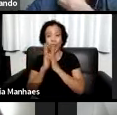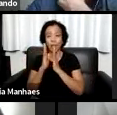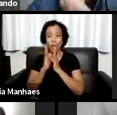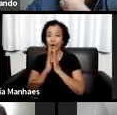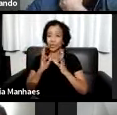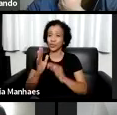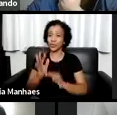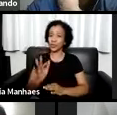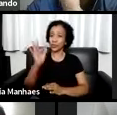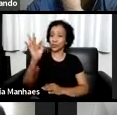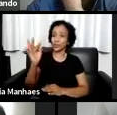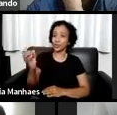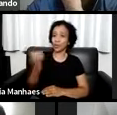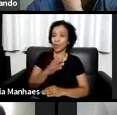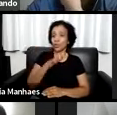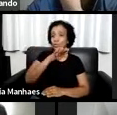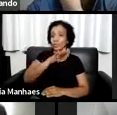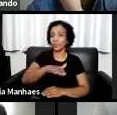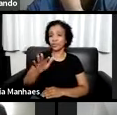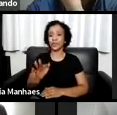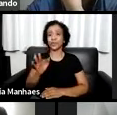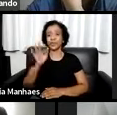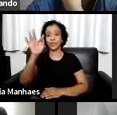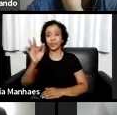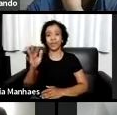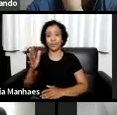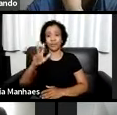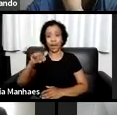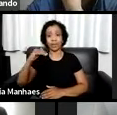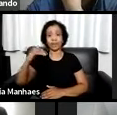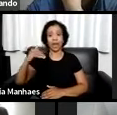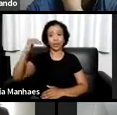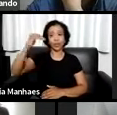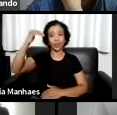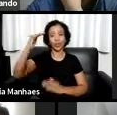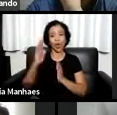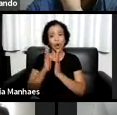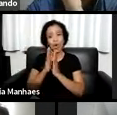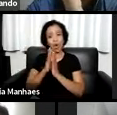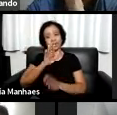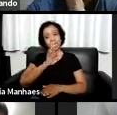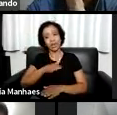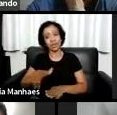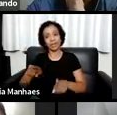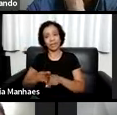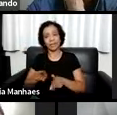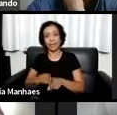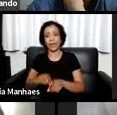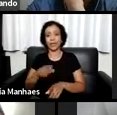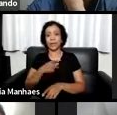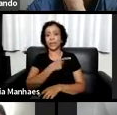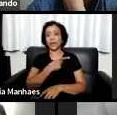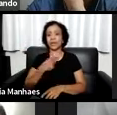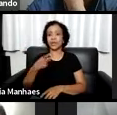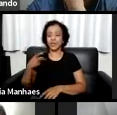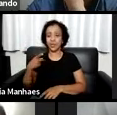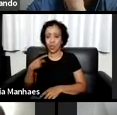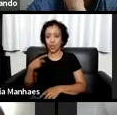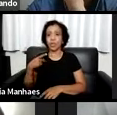nova geração. O pastor Josué Moura, ele pede para que a igreja seja